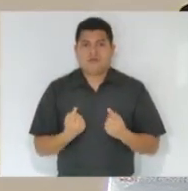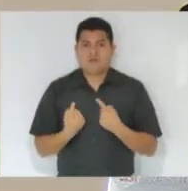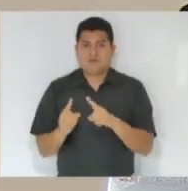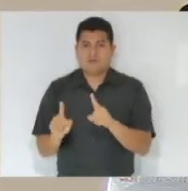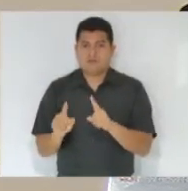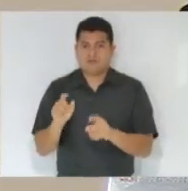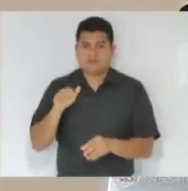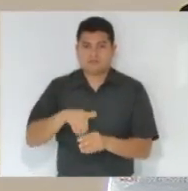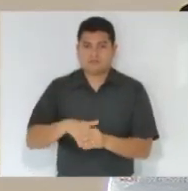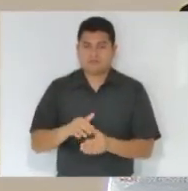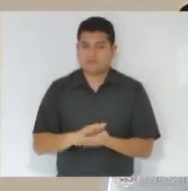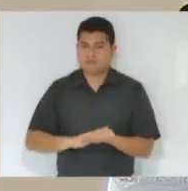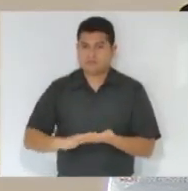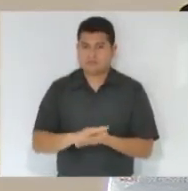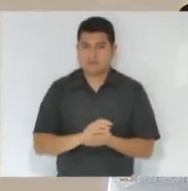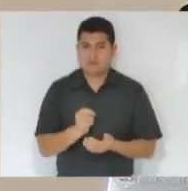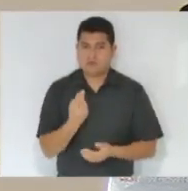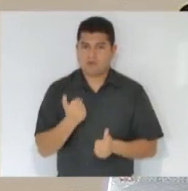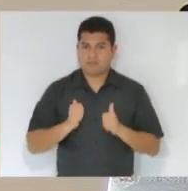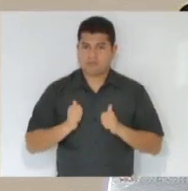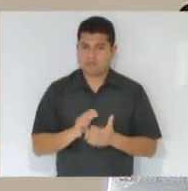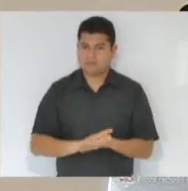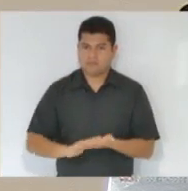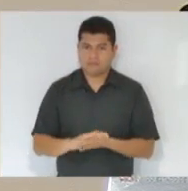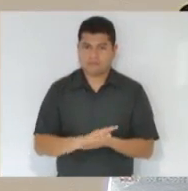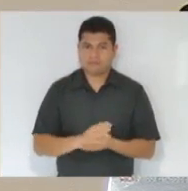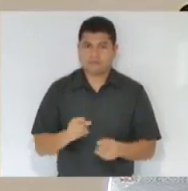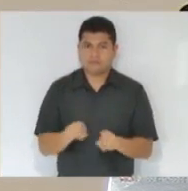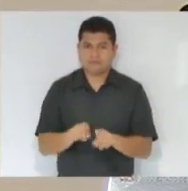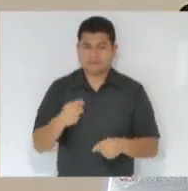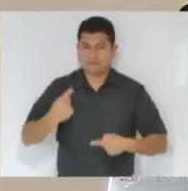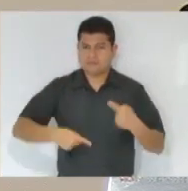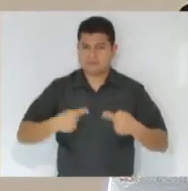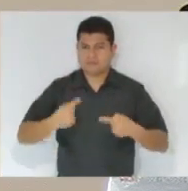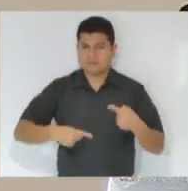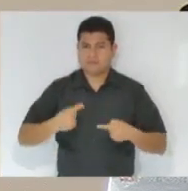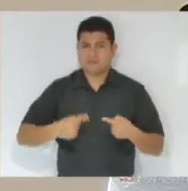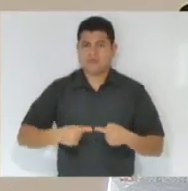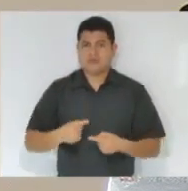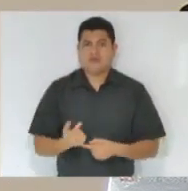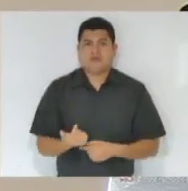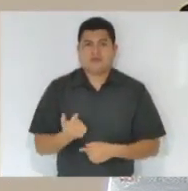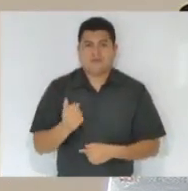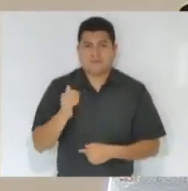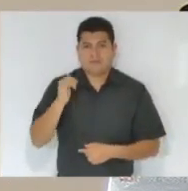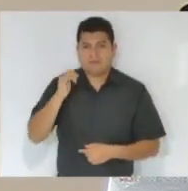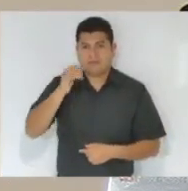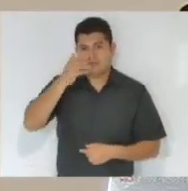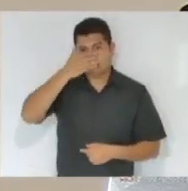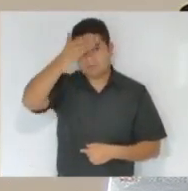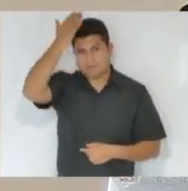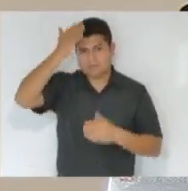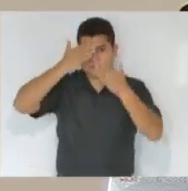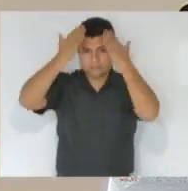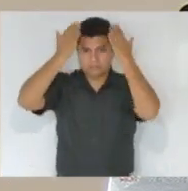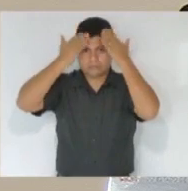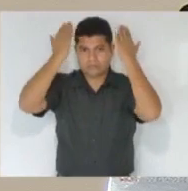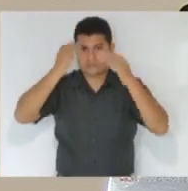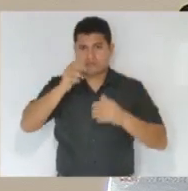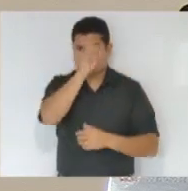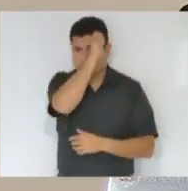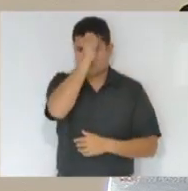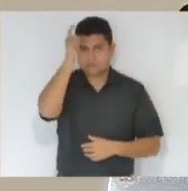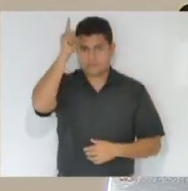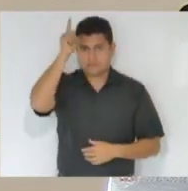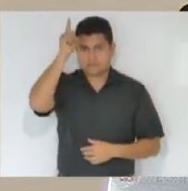ou abstenção. Após serem discutidos pelos senhores deputados José Milton Schaeffer, Altair Silva,